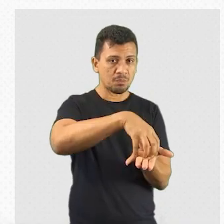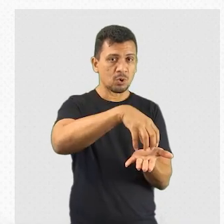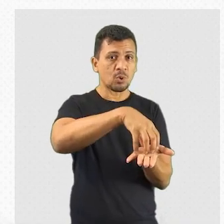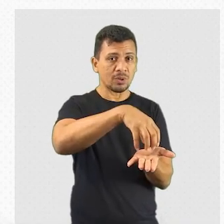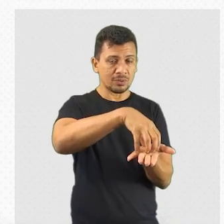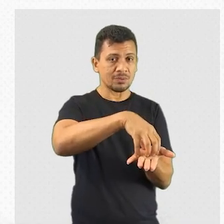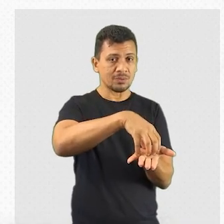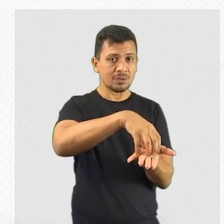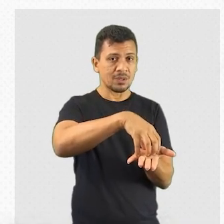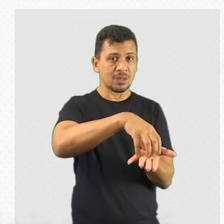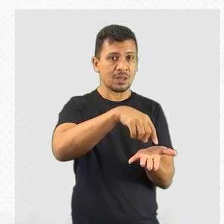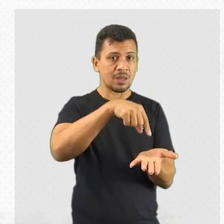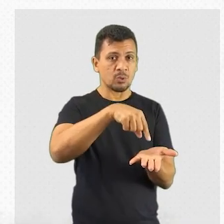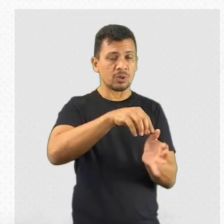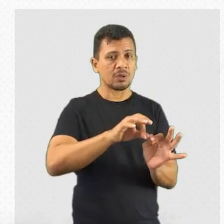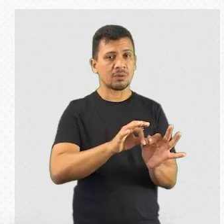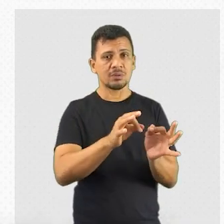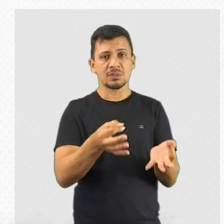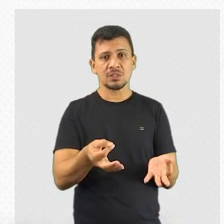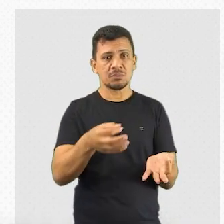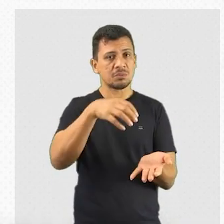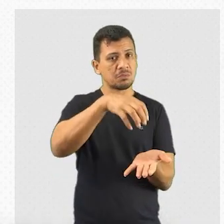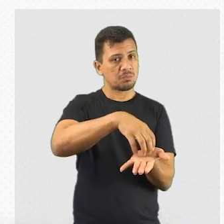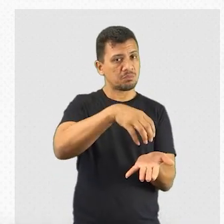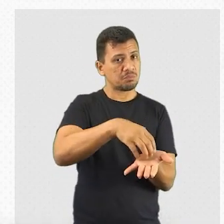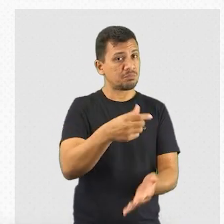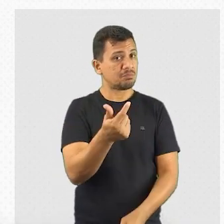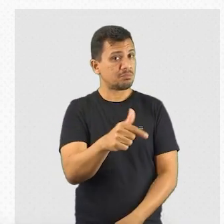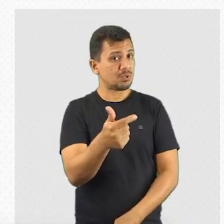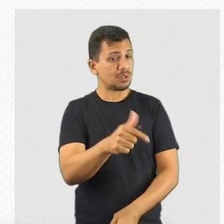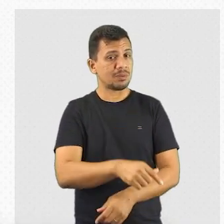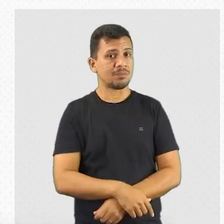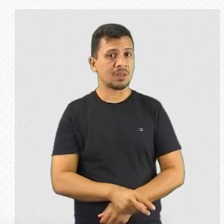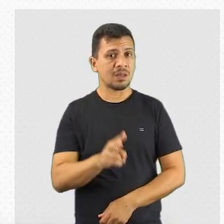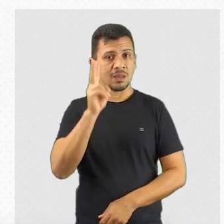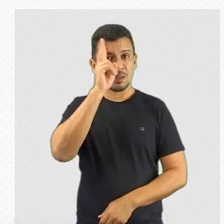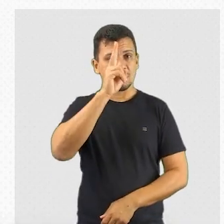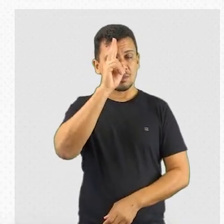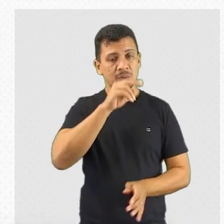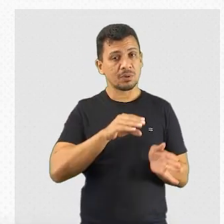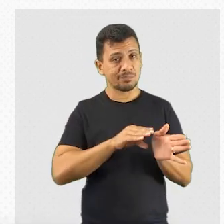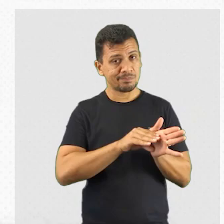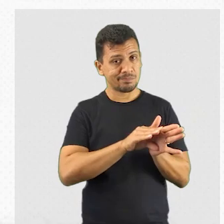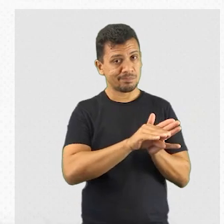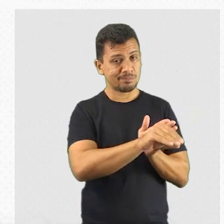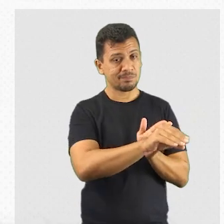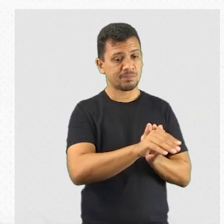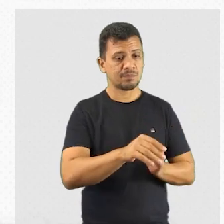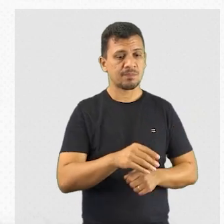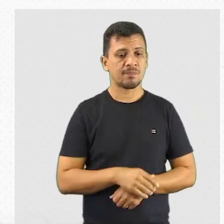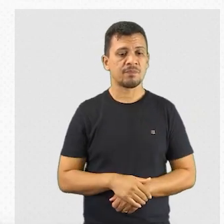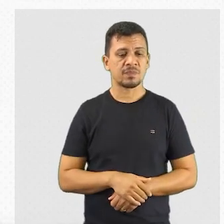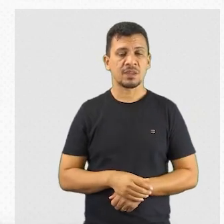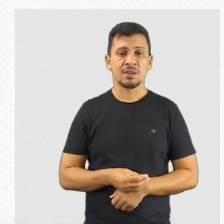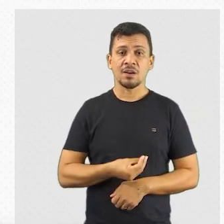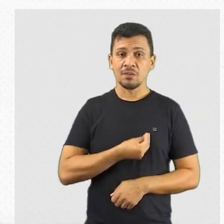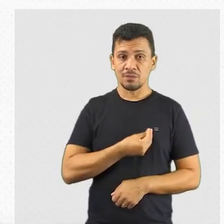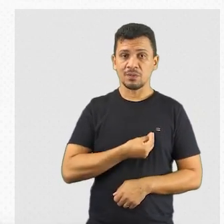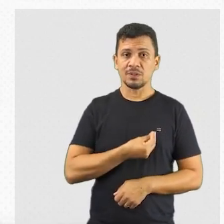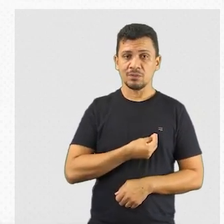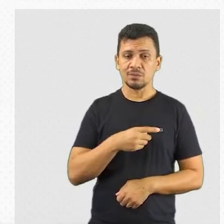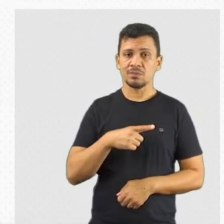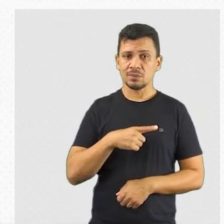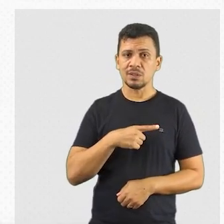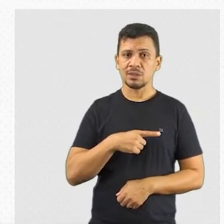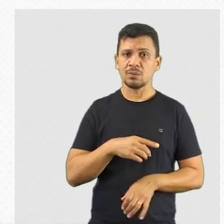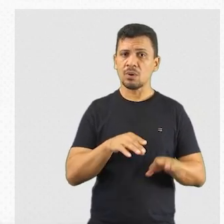é uma célula mais simples, né? Como, por exemplo, a gente lembra logo de quem? Das bactérias. São seres vivos, né, que eles